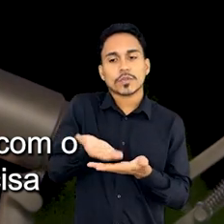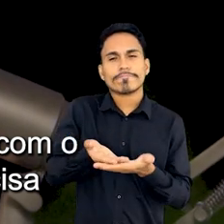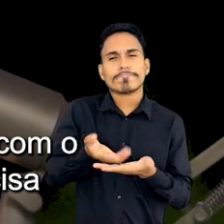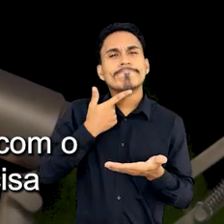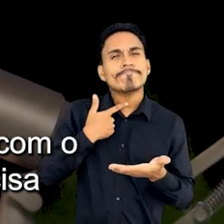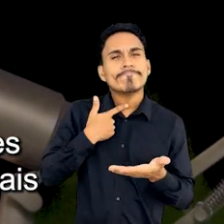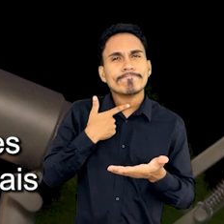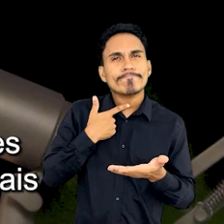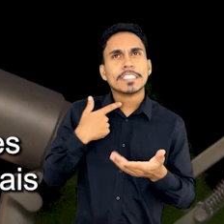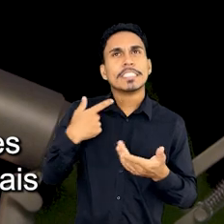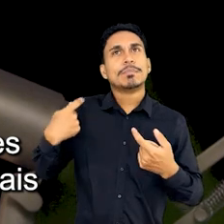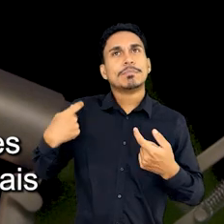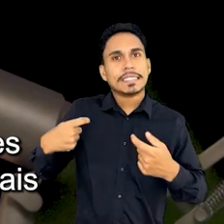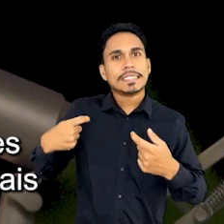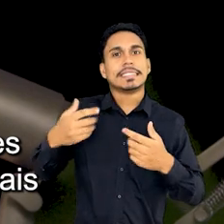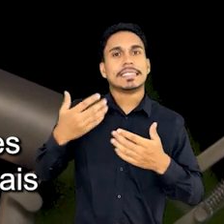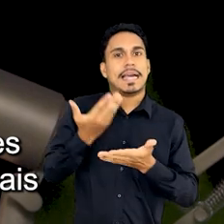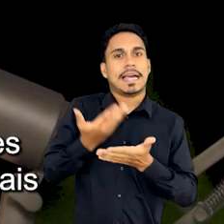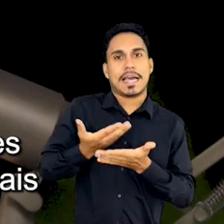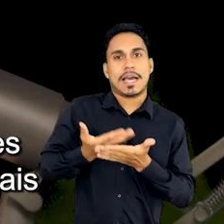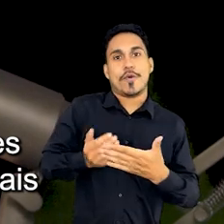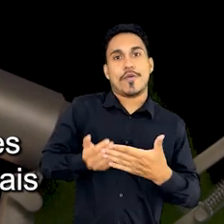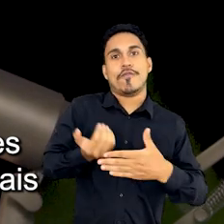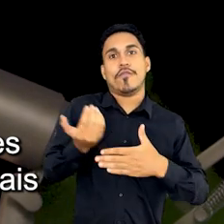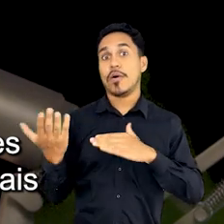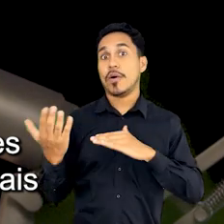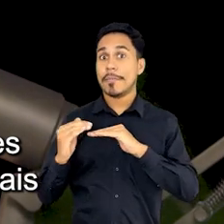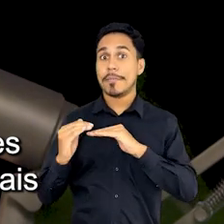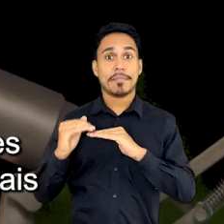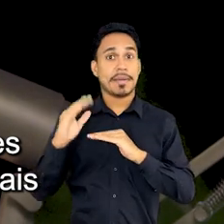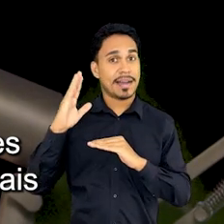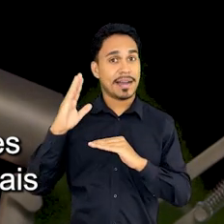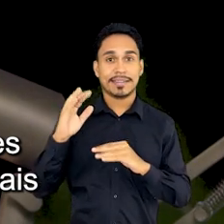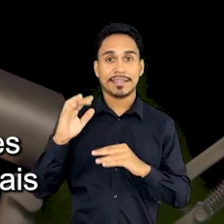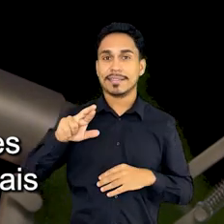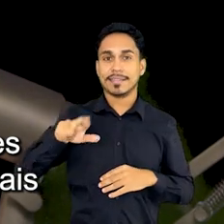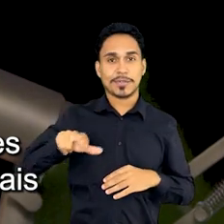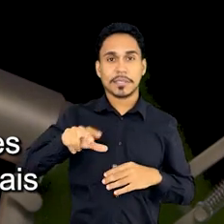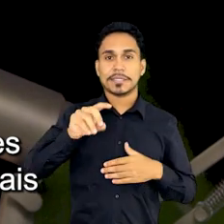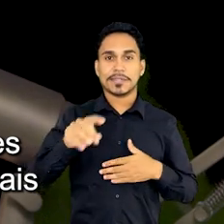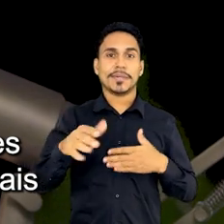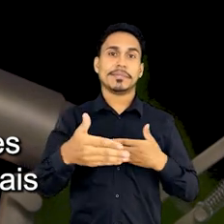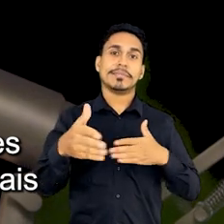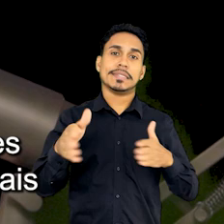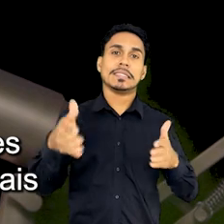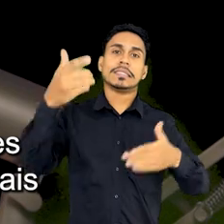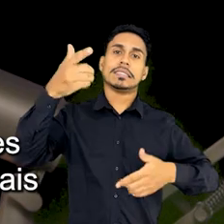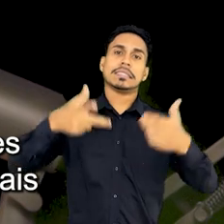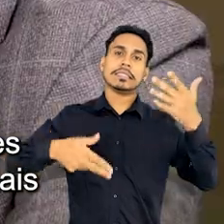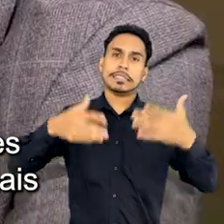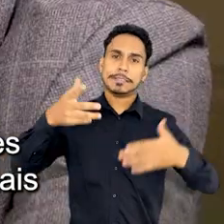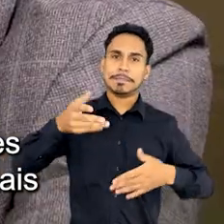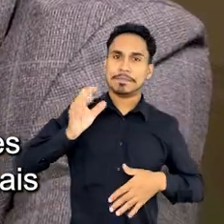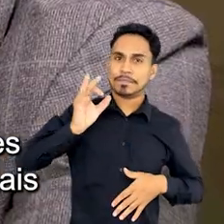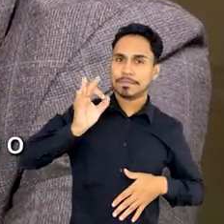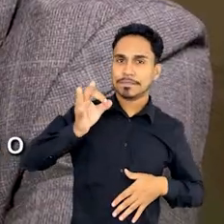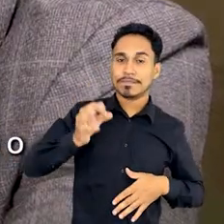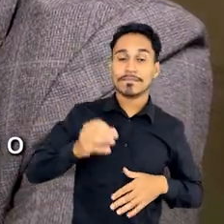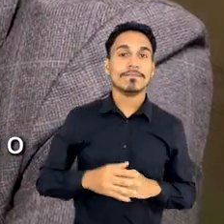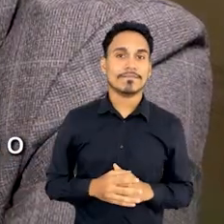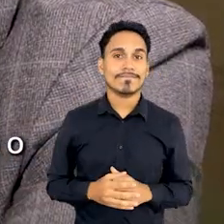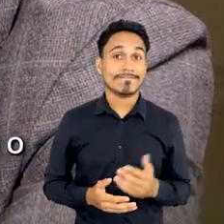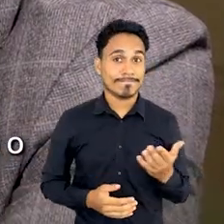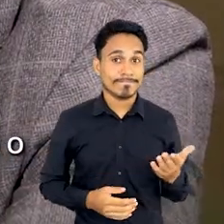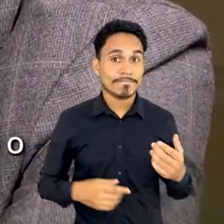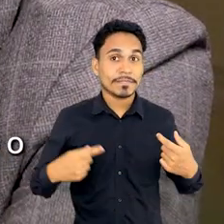estudar ele precisa de mais do que aulas eh Dentro de quatro paredes dentro de uma sala de aula né sim ele precisa mais de